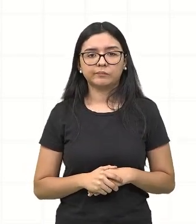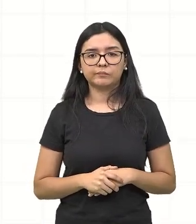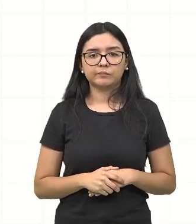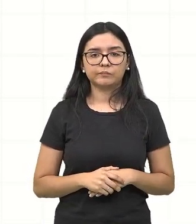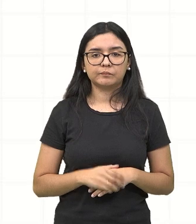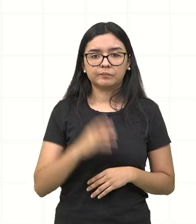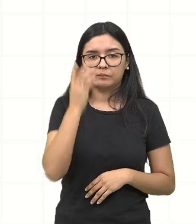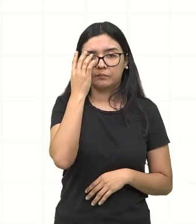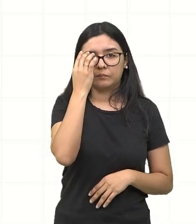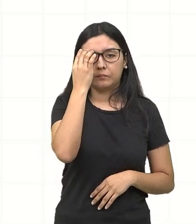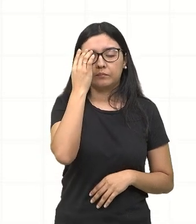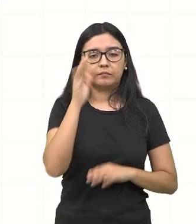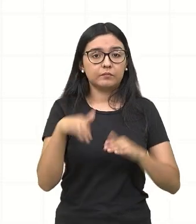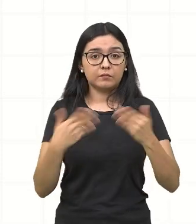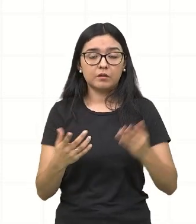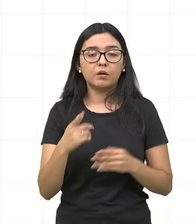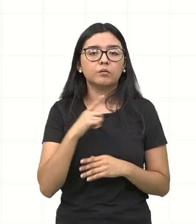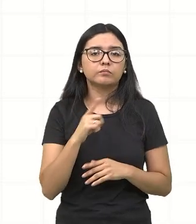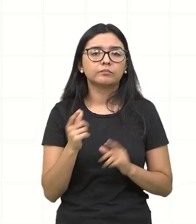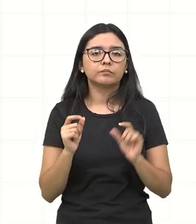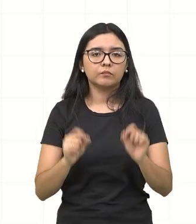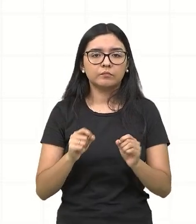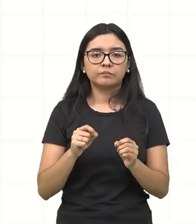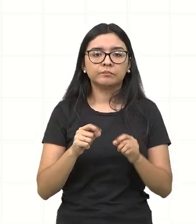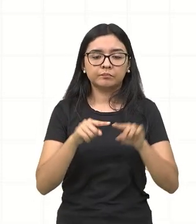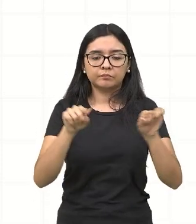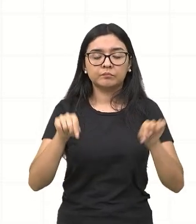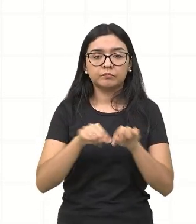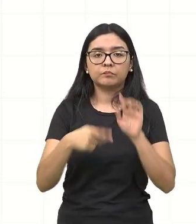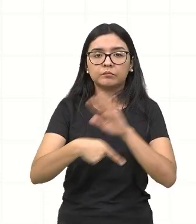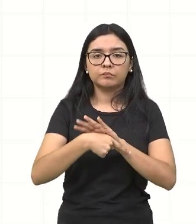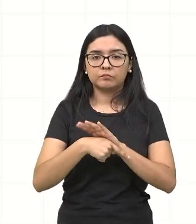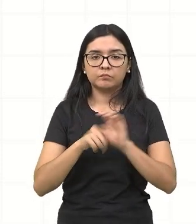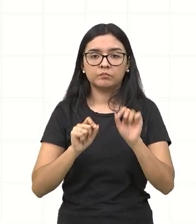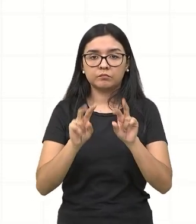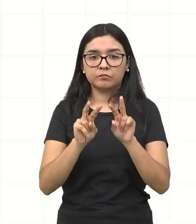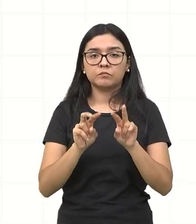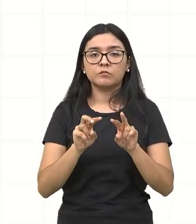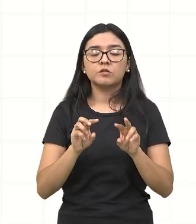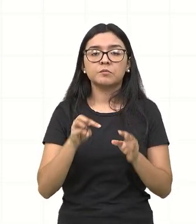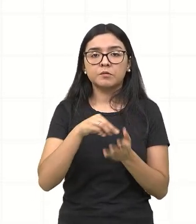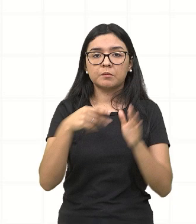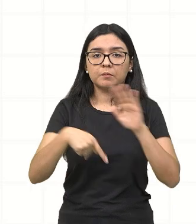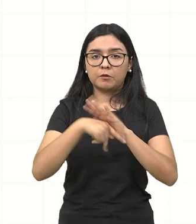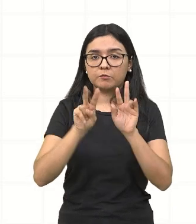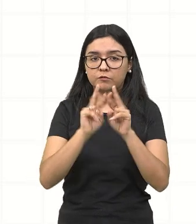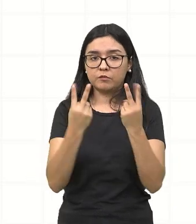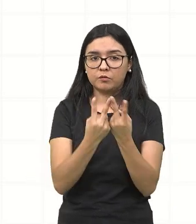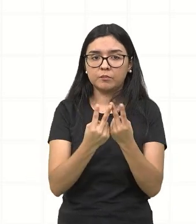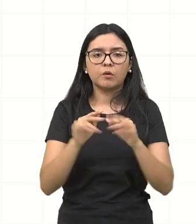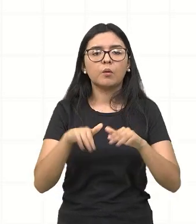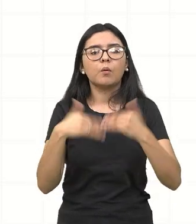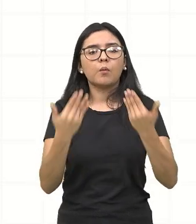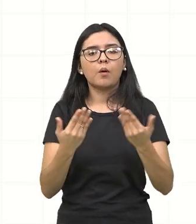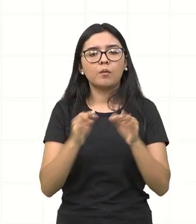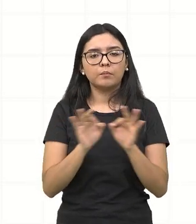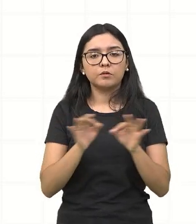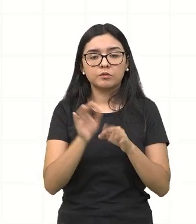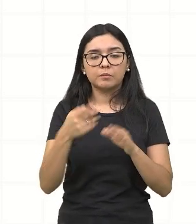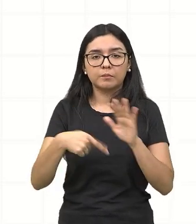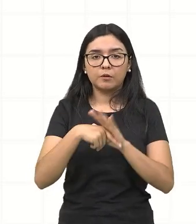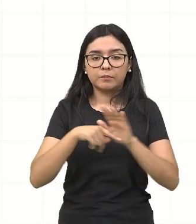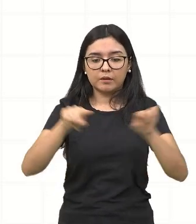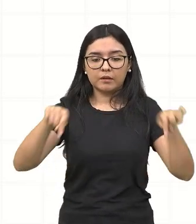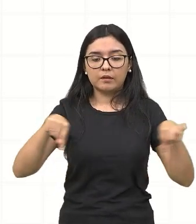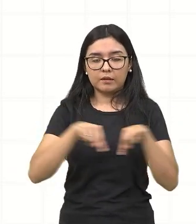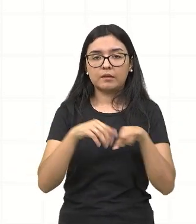Olha só. Considerando o cubo como unidade de medida de volume, qual a medida de volume da